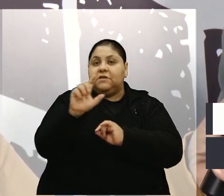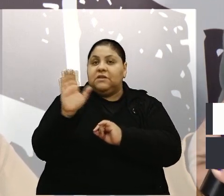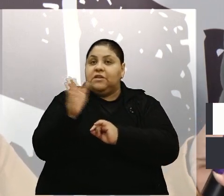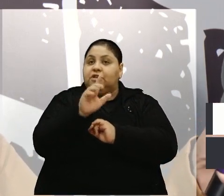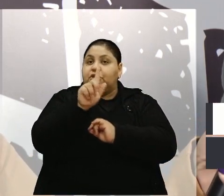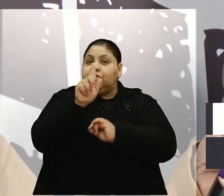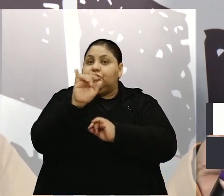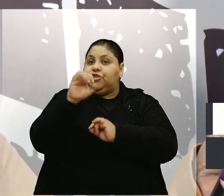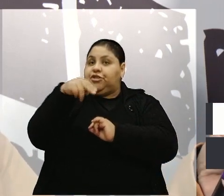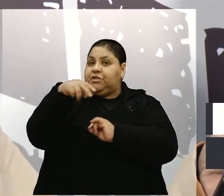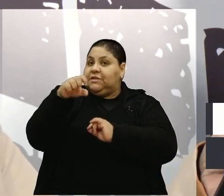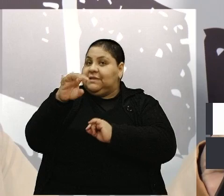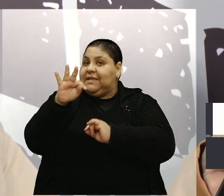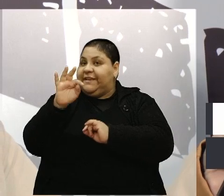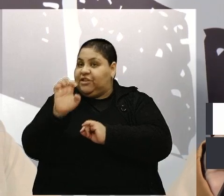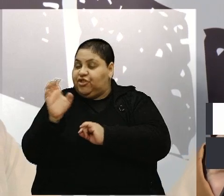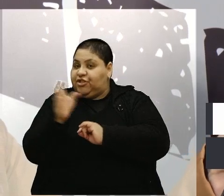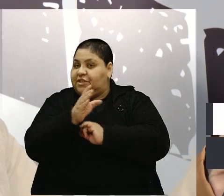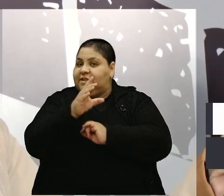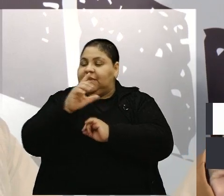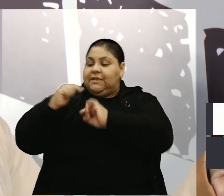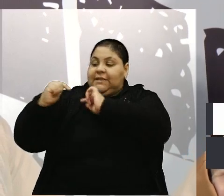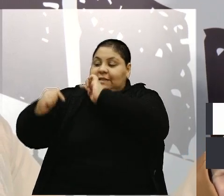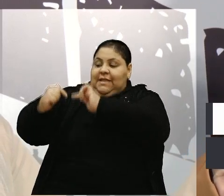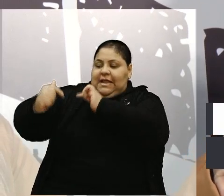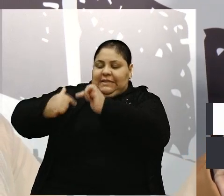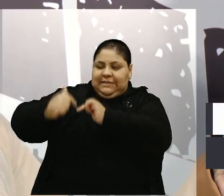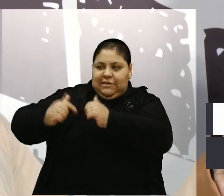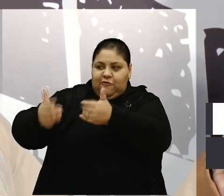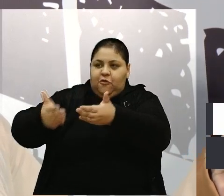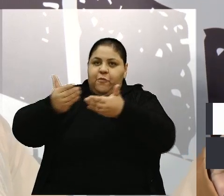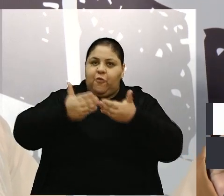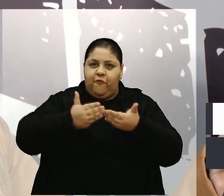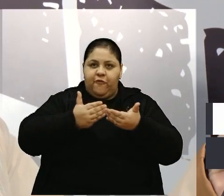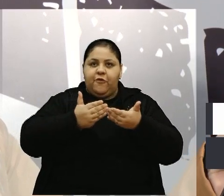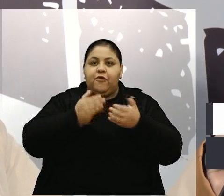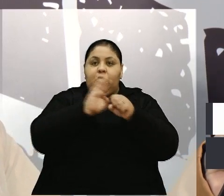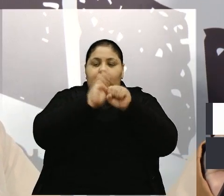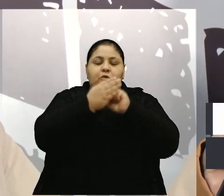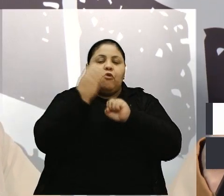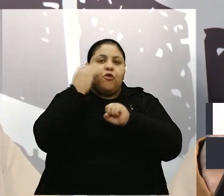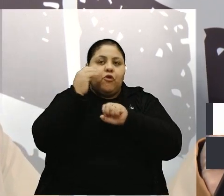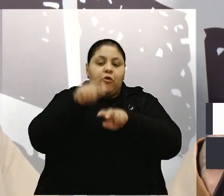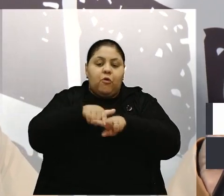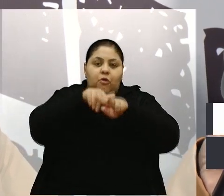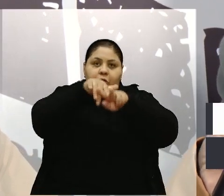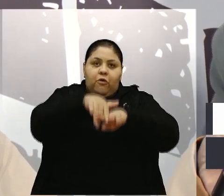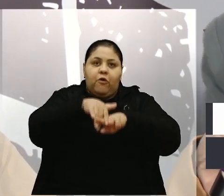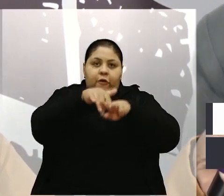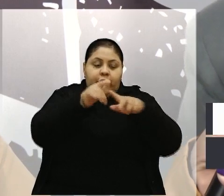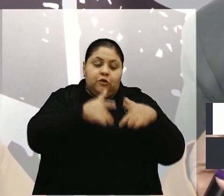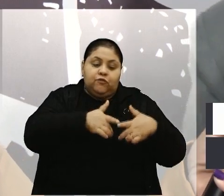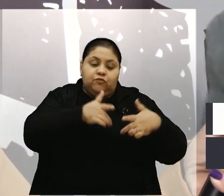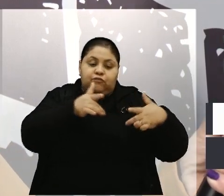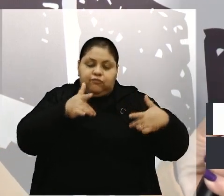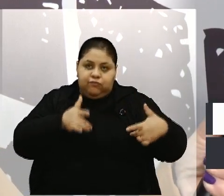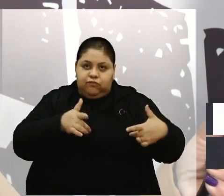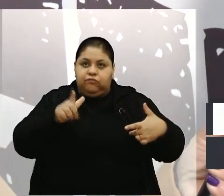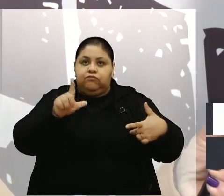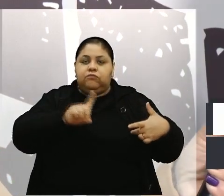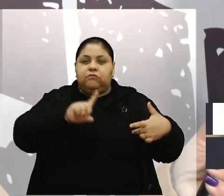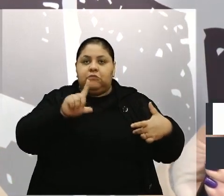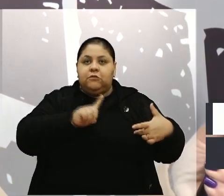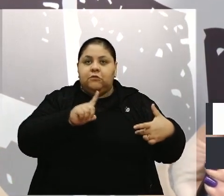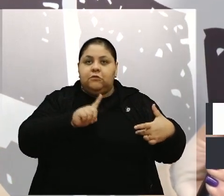Tradição, ali de Ana Rec, que me convidou para nós fazer essa cavalgada solidária, aonde